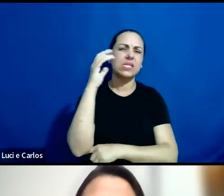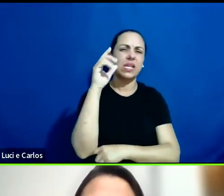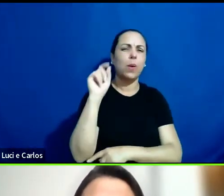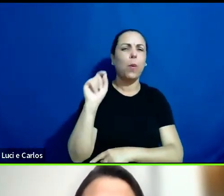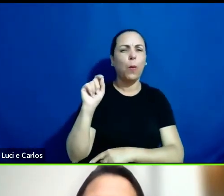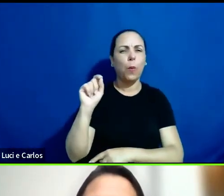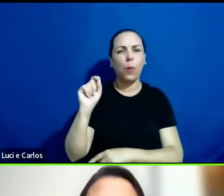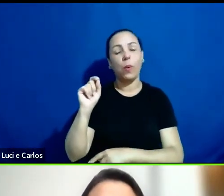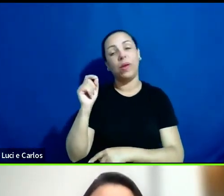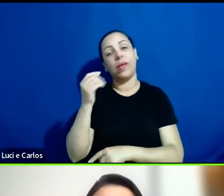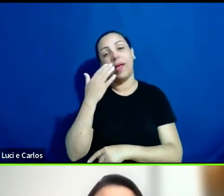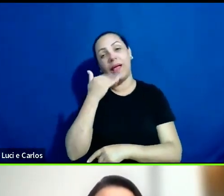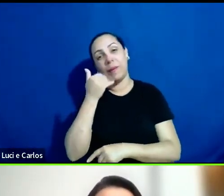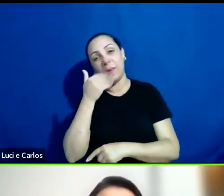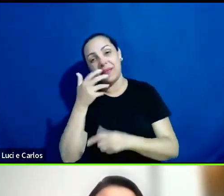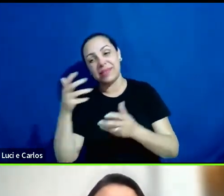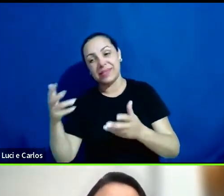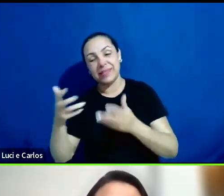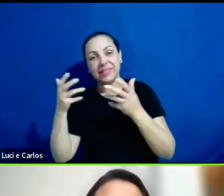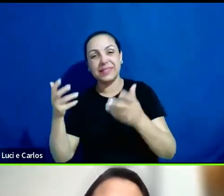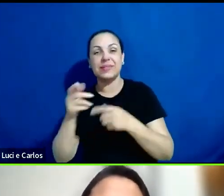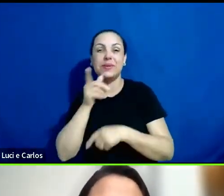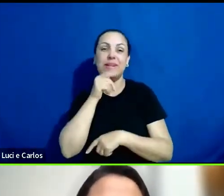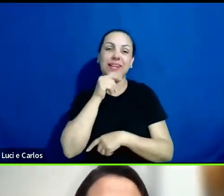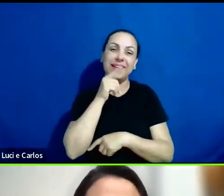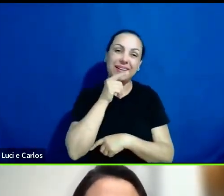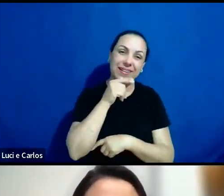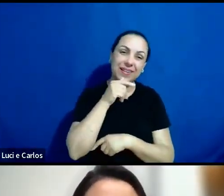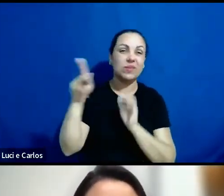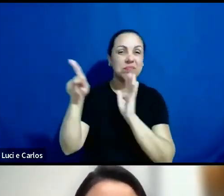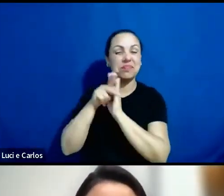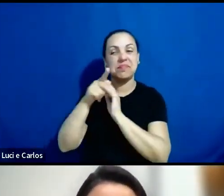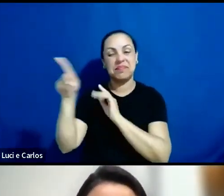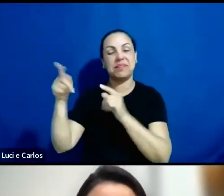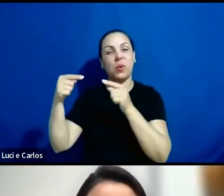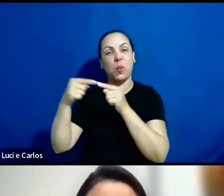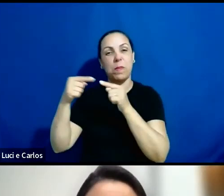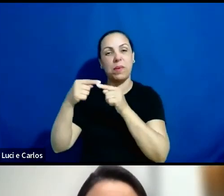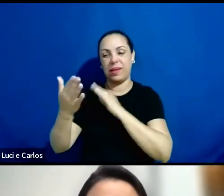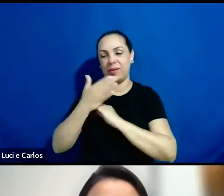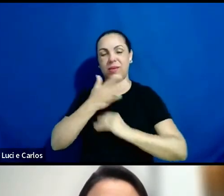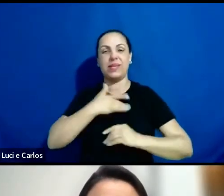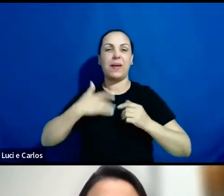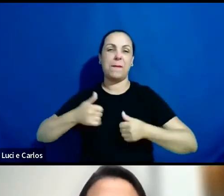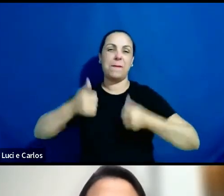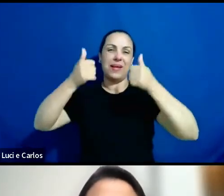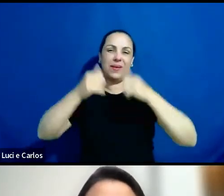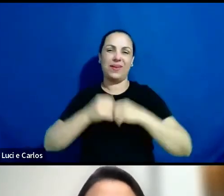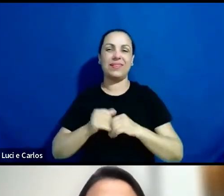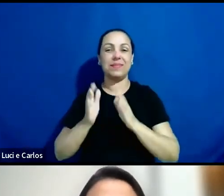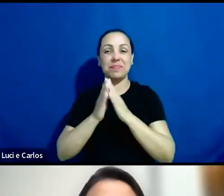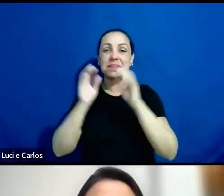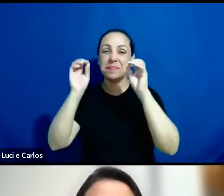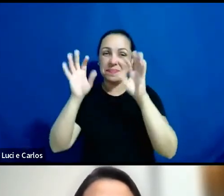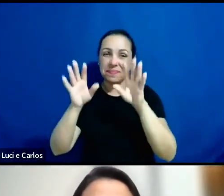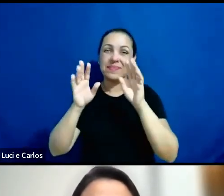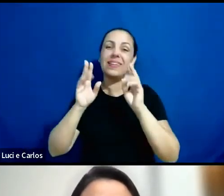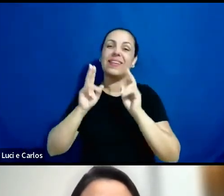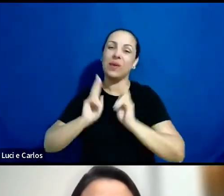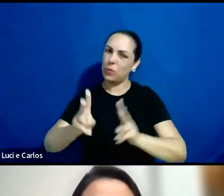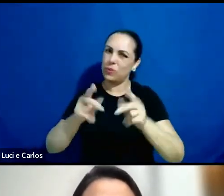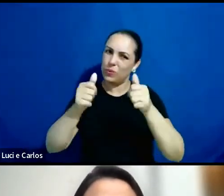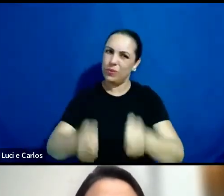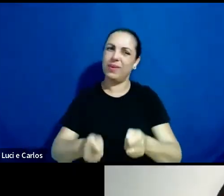É verdade. Obrigado, Neiva. Obrigado. Um abraço. E continue iluminando a vida aí das